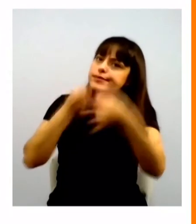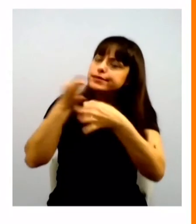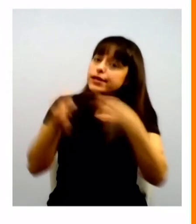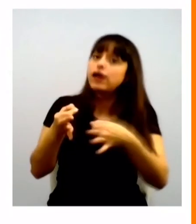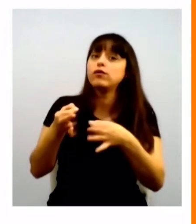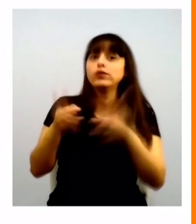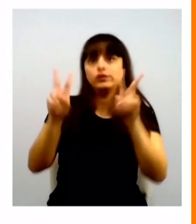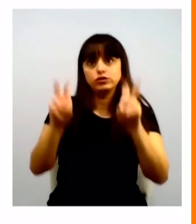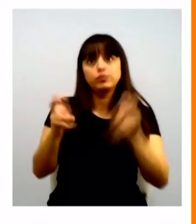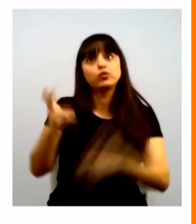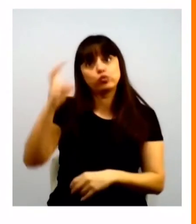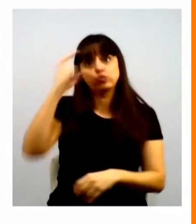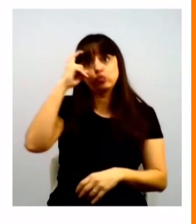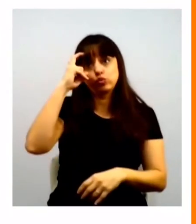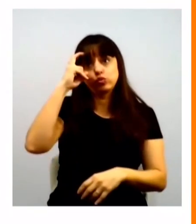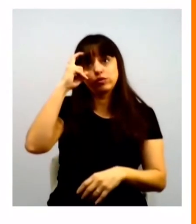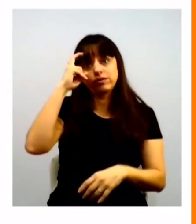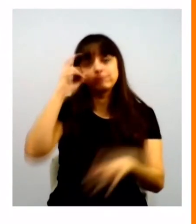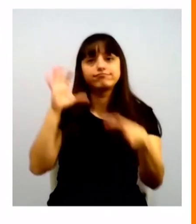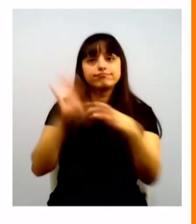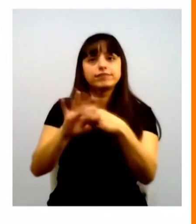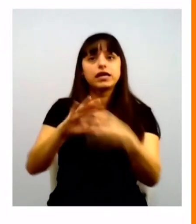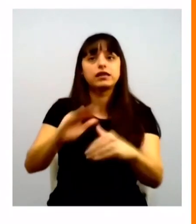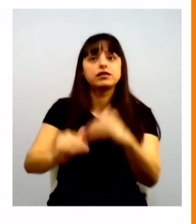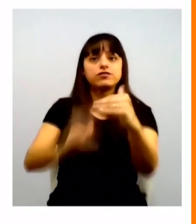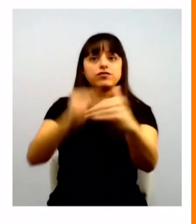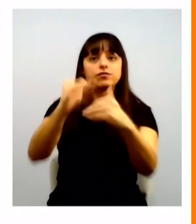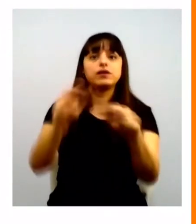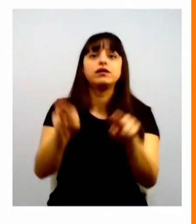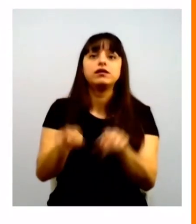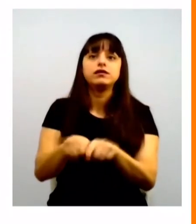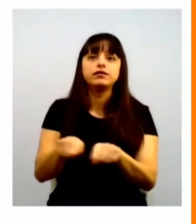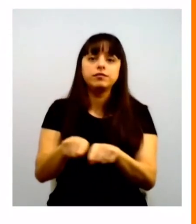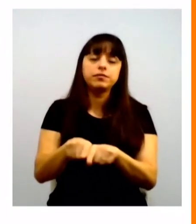principalmente nas Nações Unidas, seus órgãos e eventos,